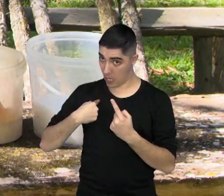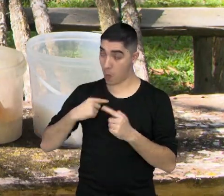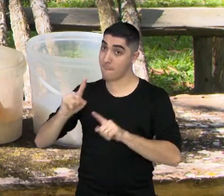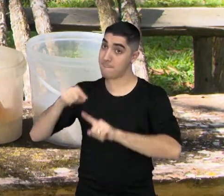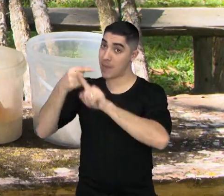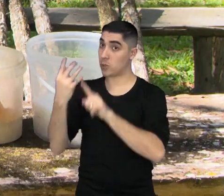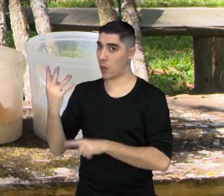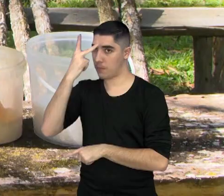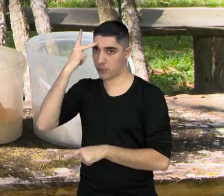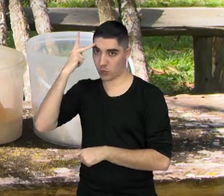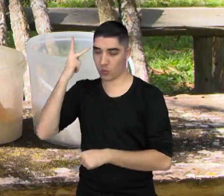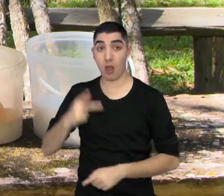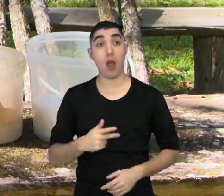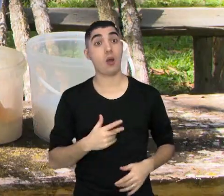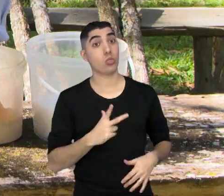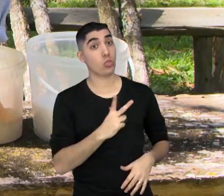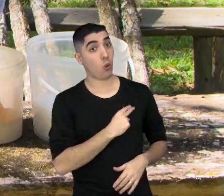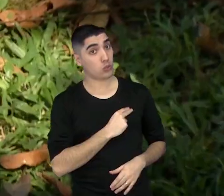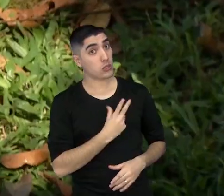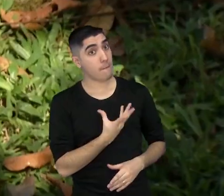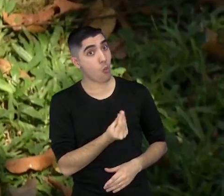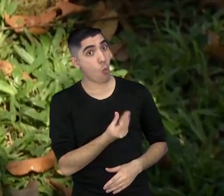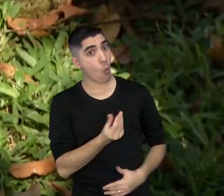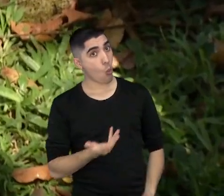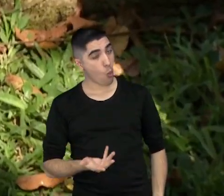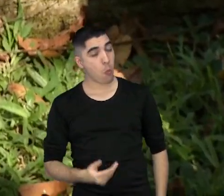Ah, tá. Tá? Mas é bastante.